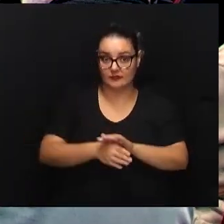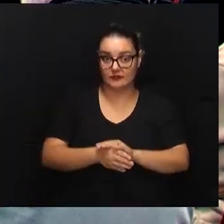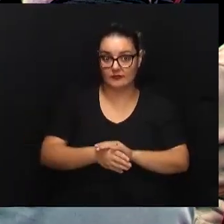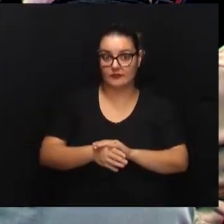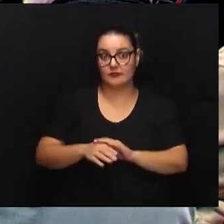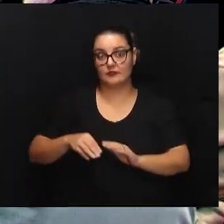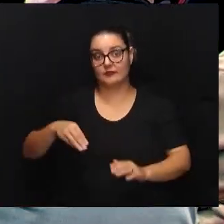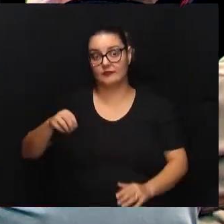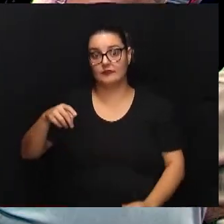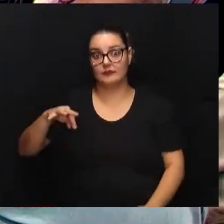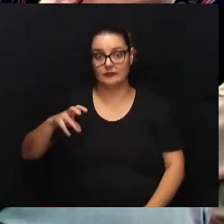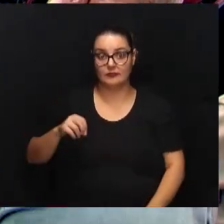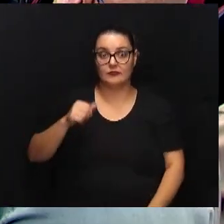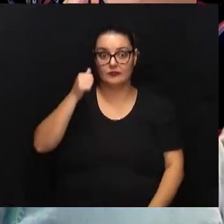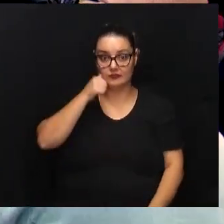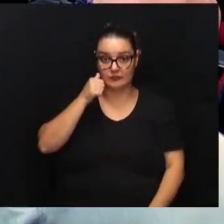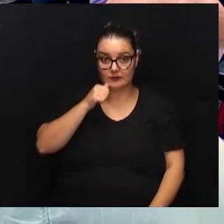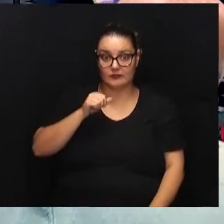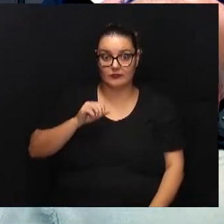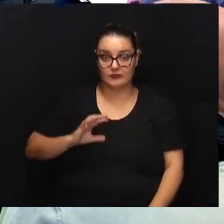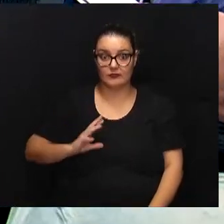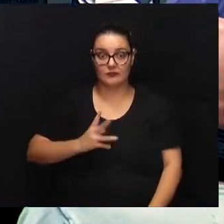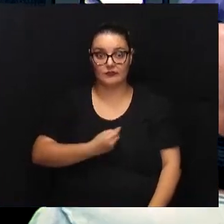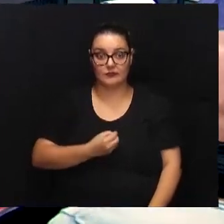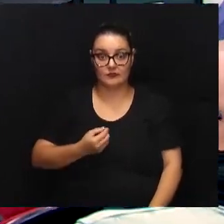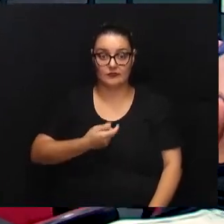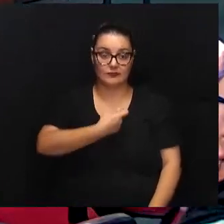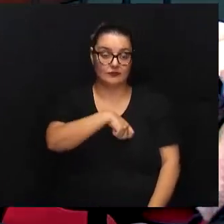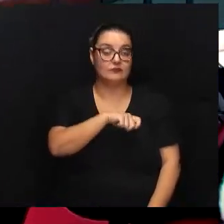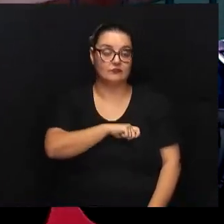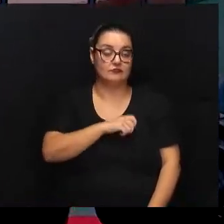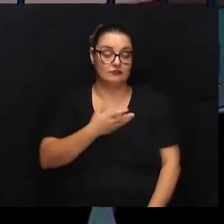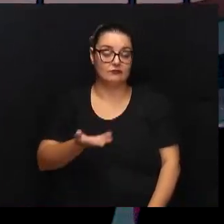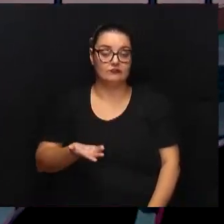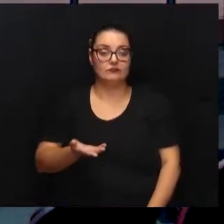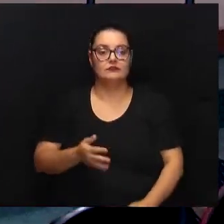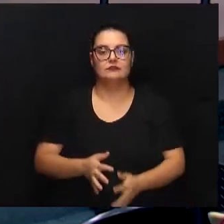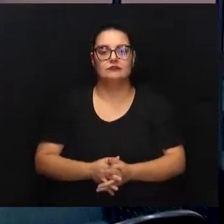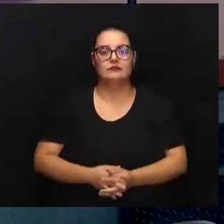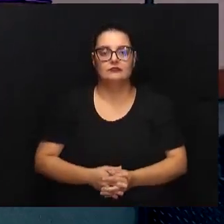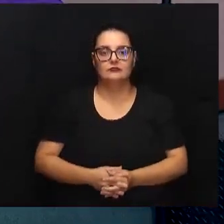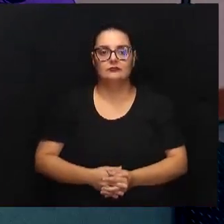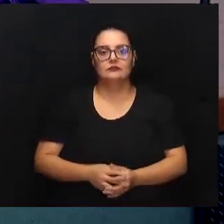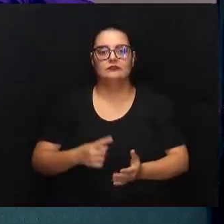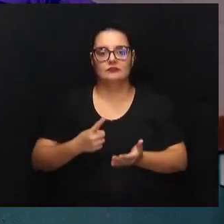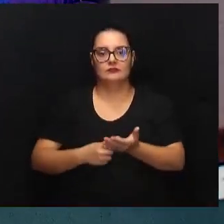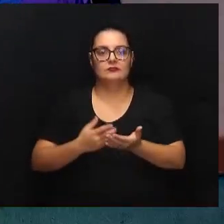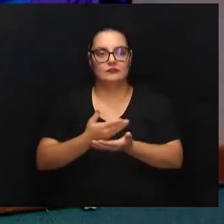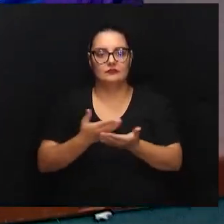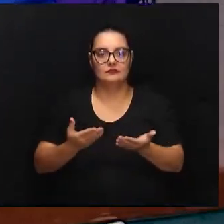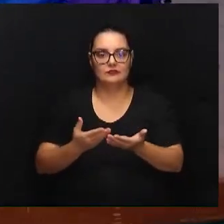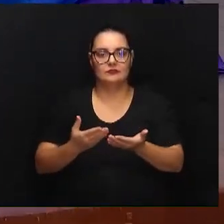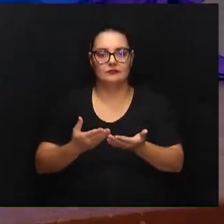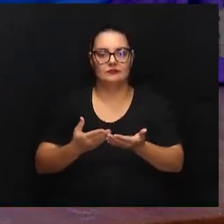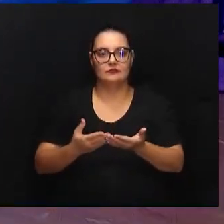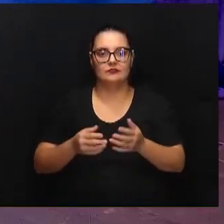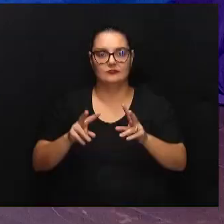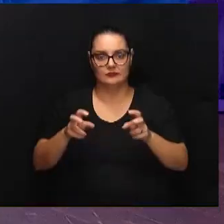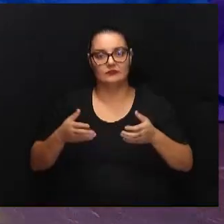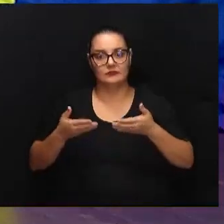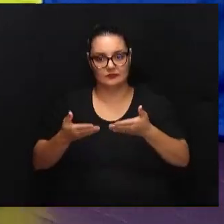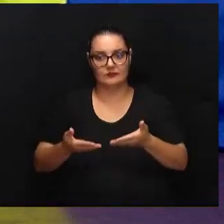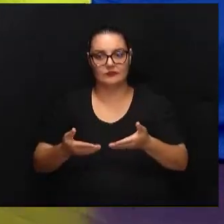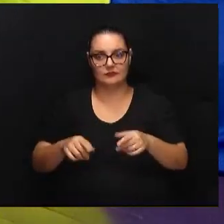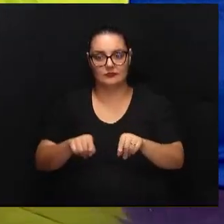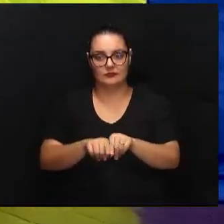Mau Hábito, da Alana S. Porteiro, que é uma mulher trans, espanhola. E, inclusive, me comprometo aqui